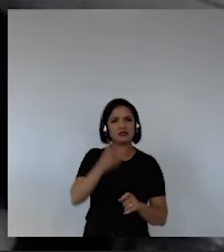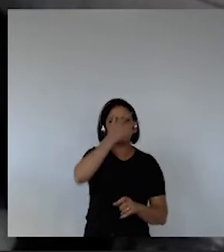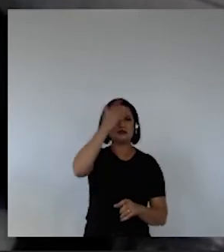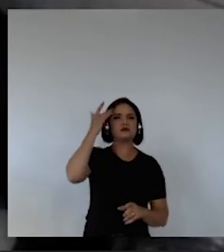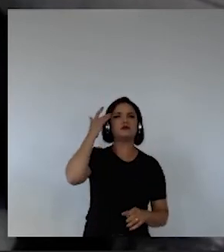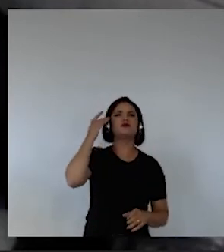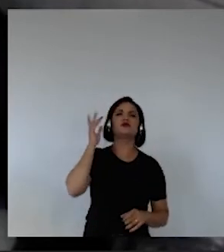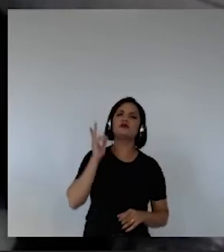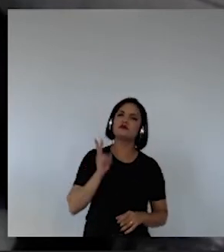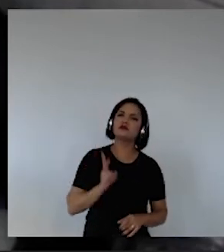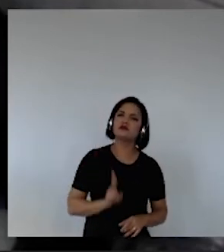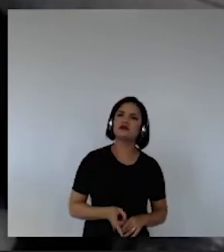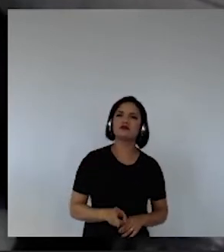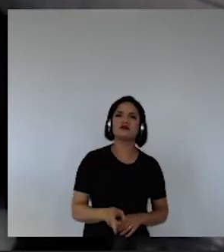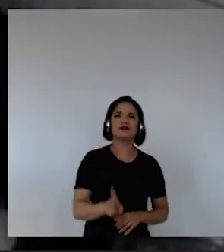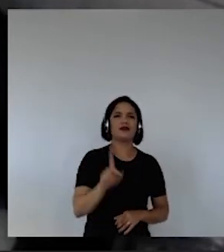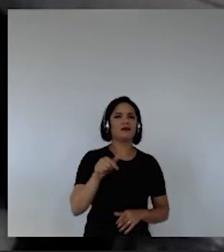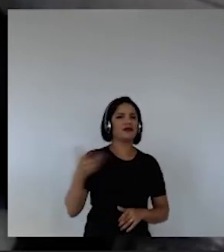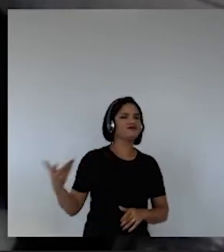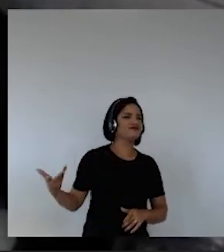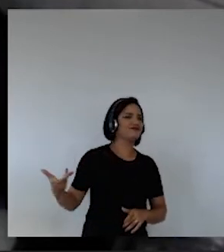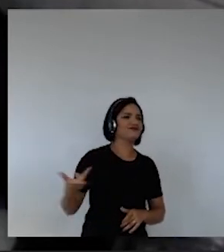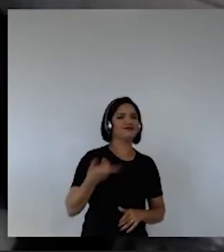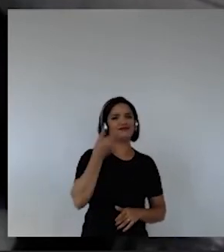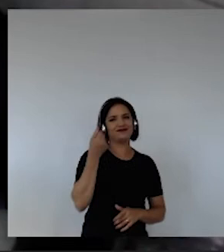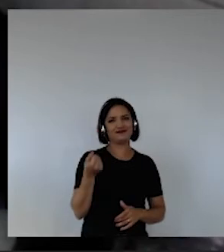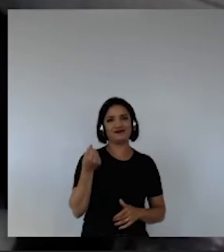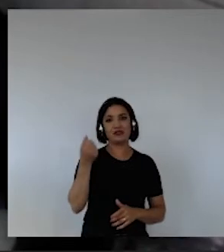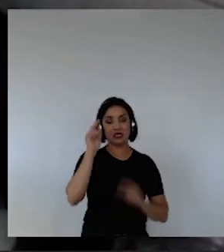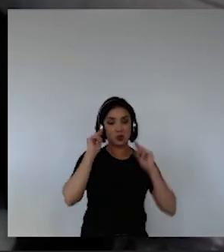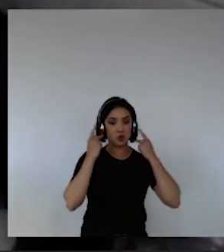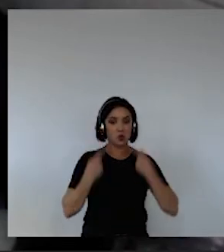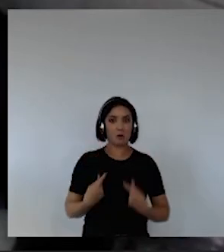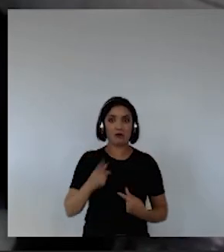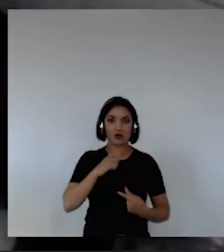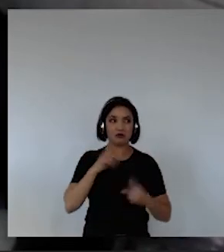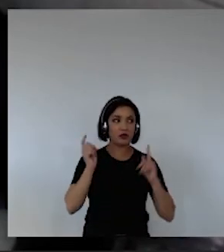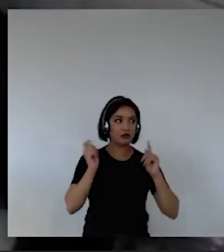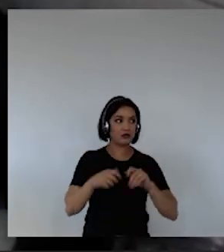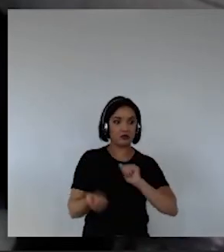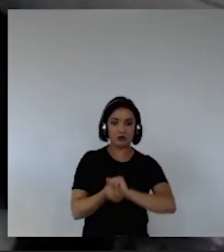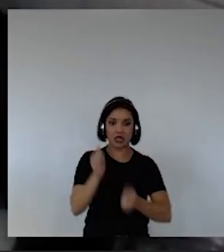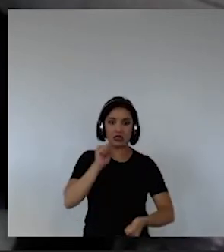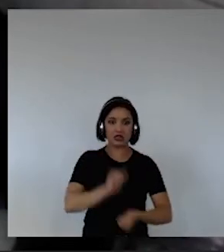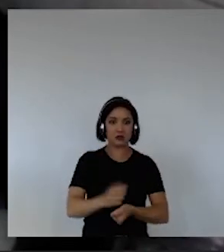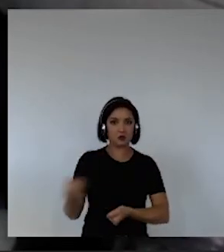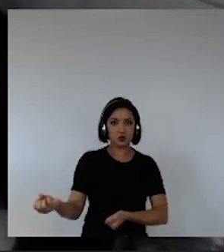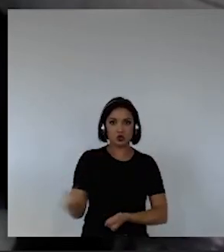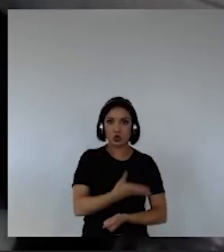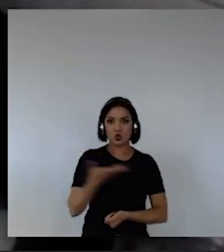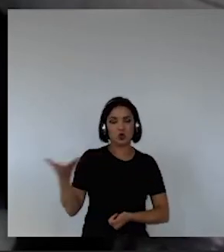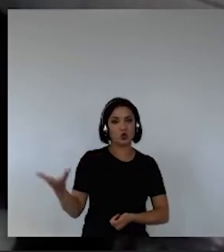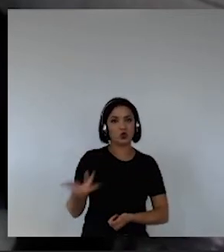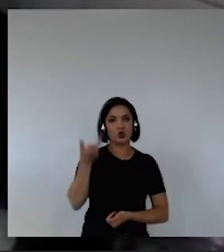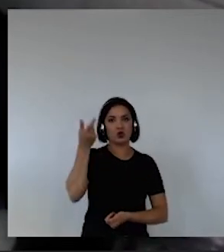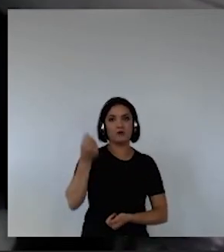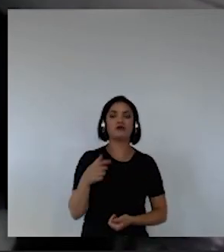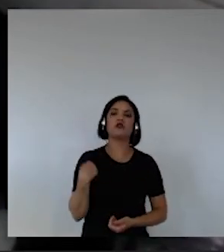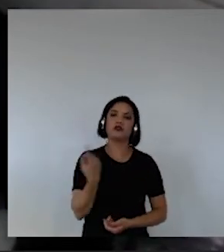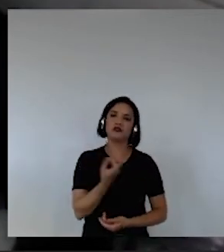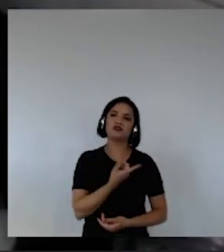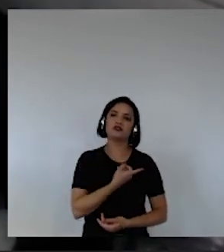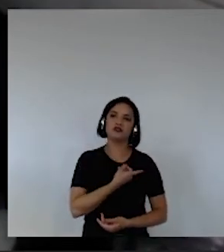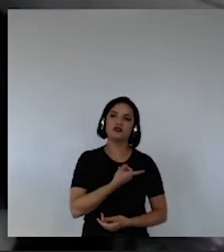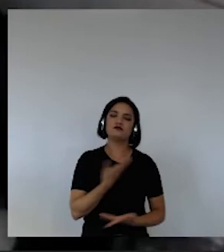ela sempre é extraordinária. O ser humano tem uma capacidade de adaptação fantástica. E todos nós